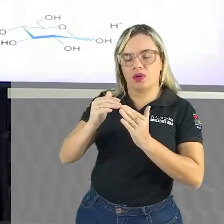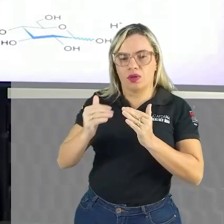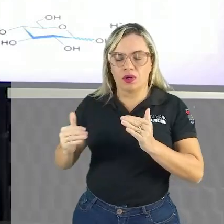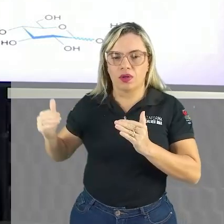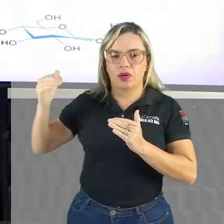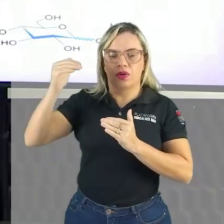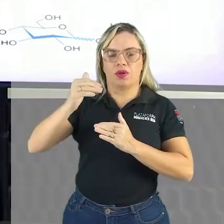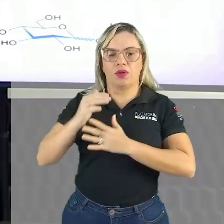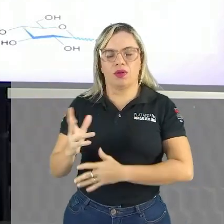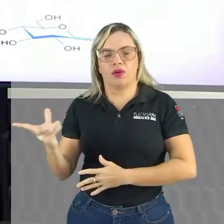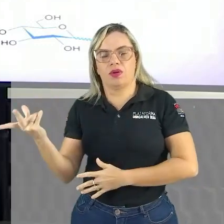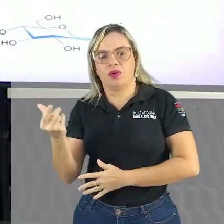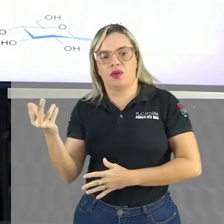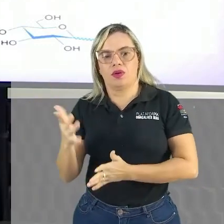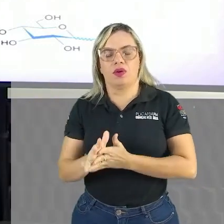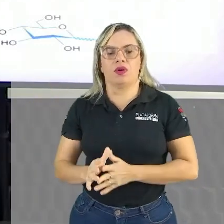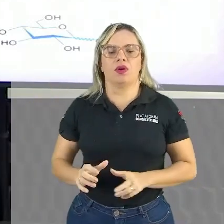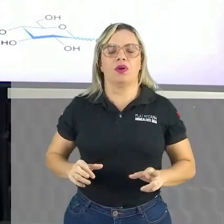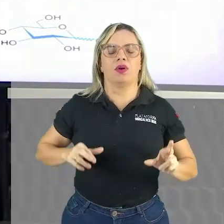a velocidade de uma reação.